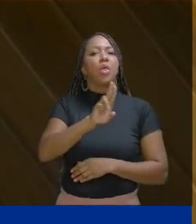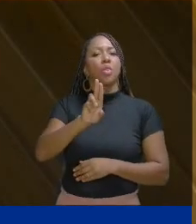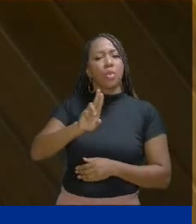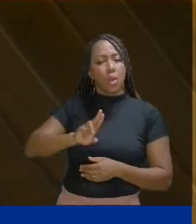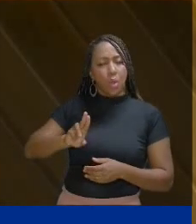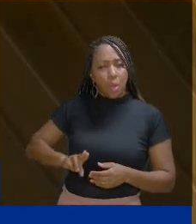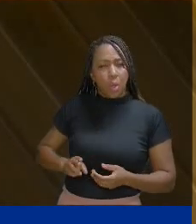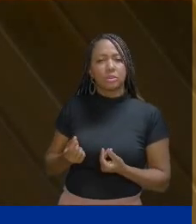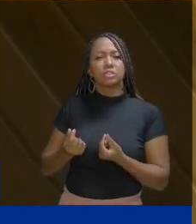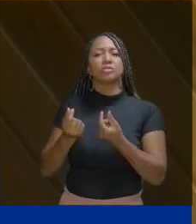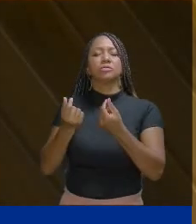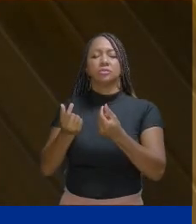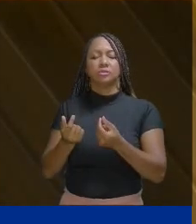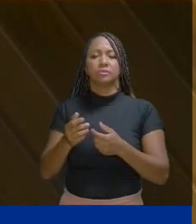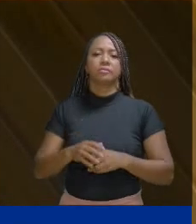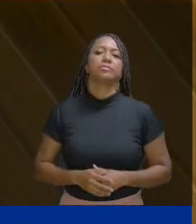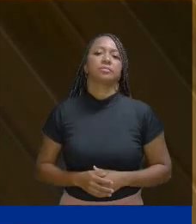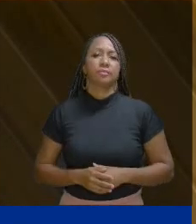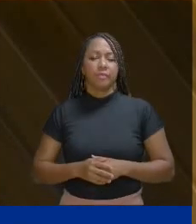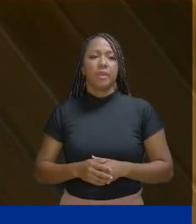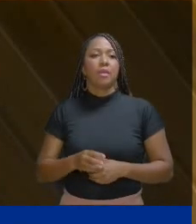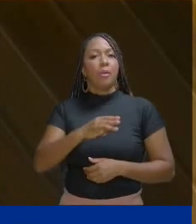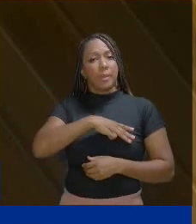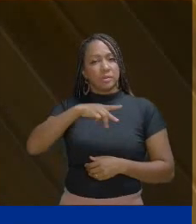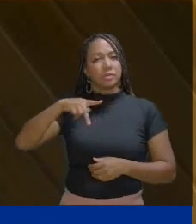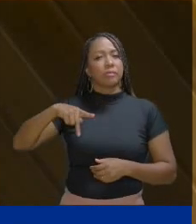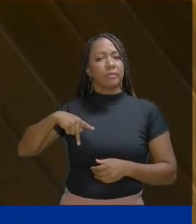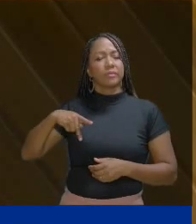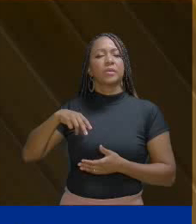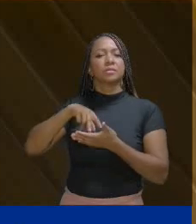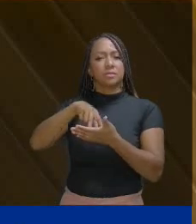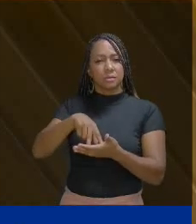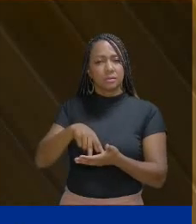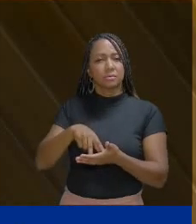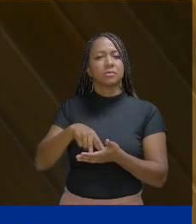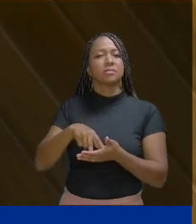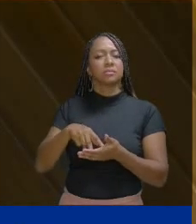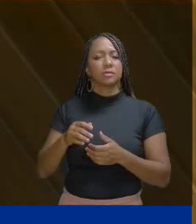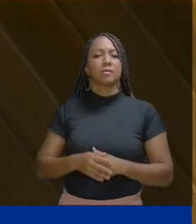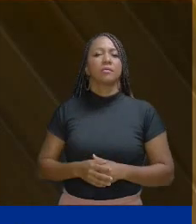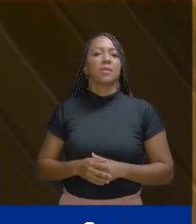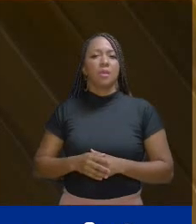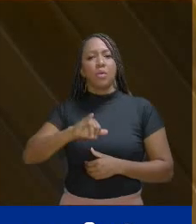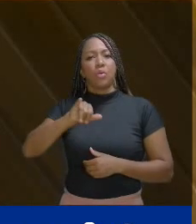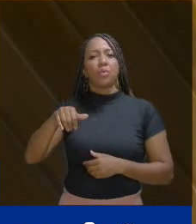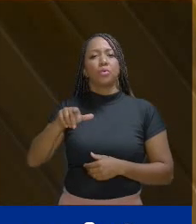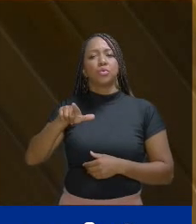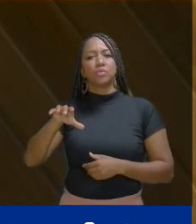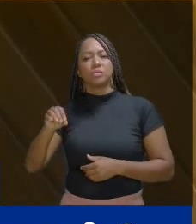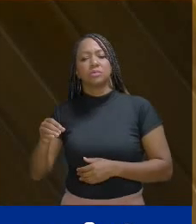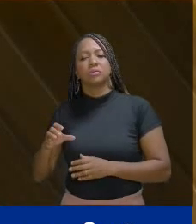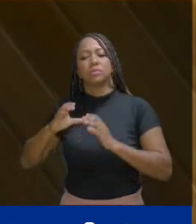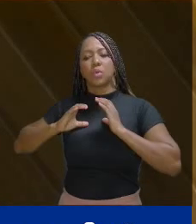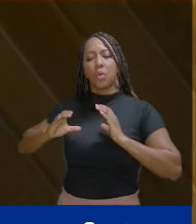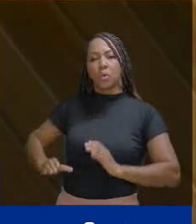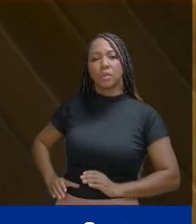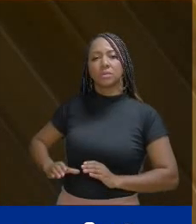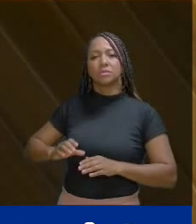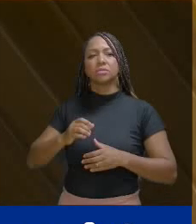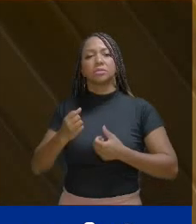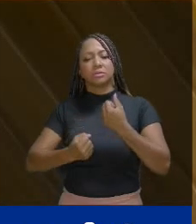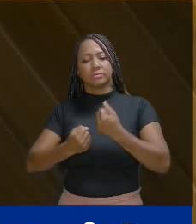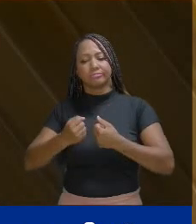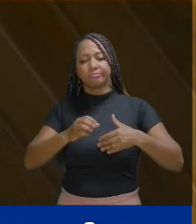nomes e valores. O órgão ministerial sustentou que Júlio César atuava como coordenador de transporte